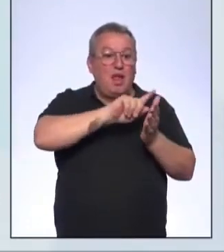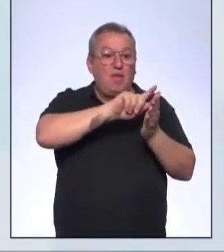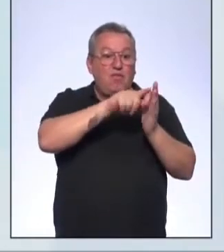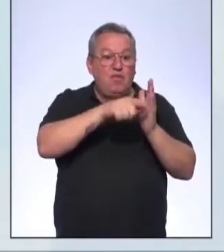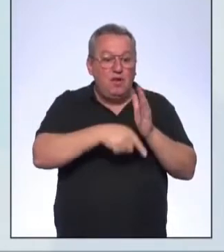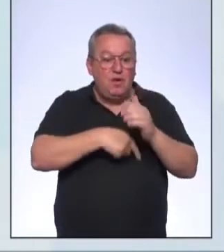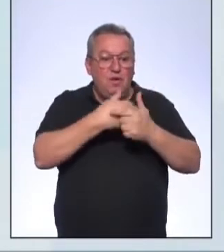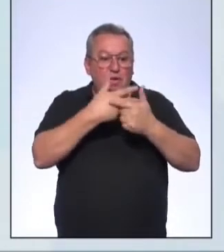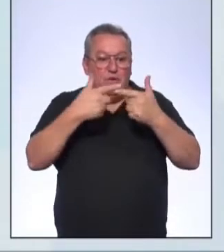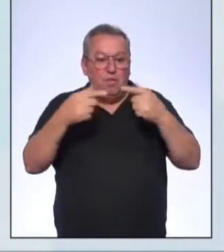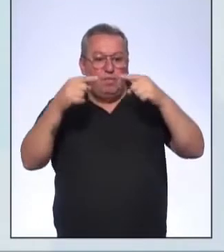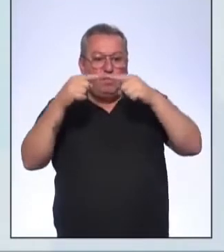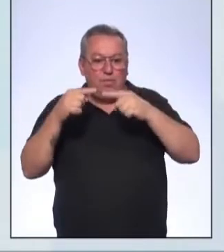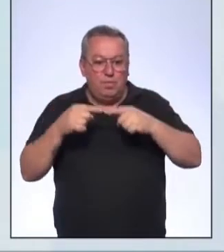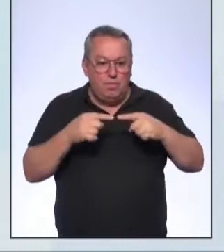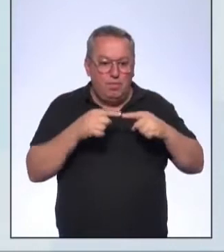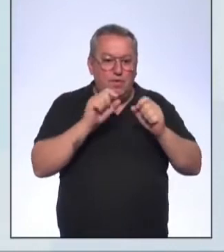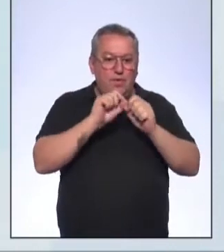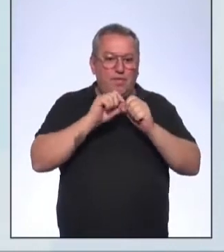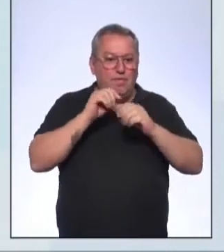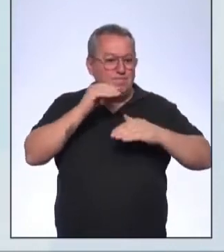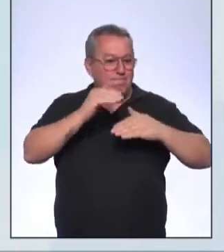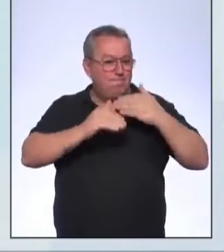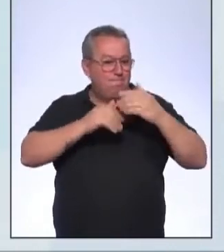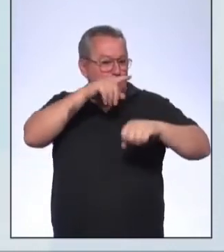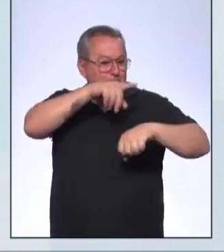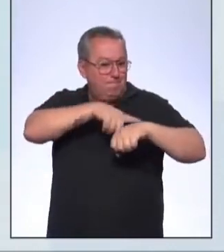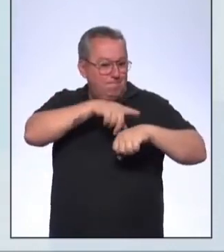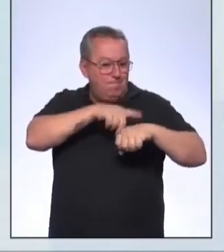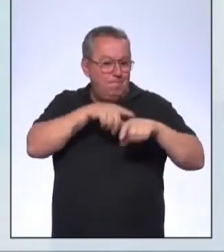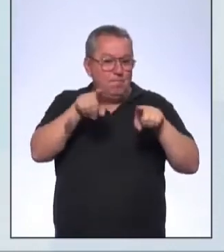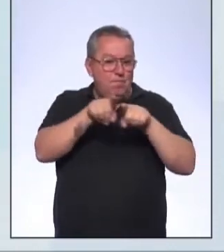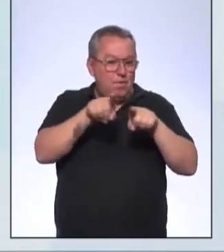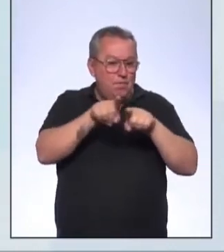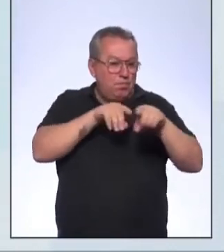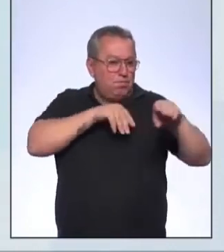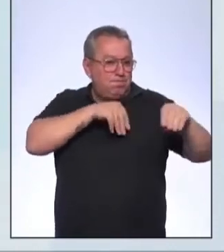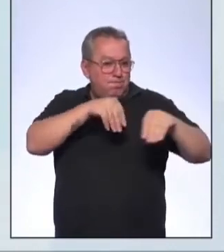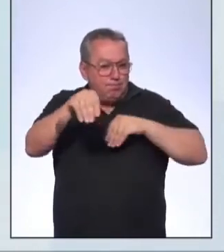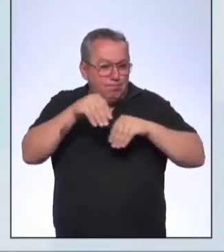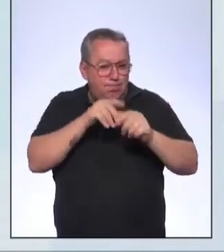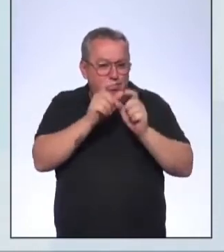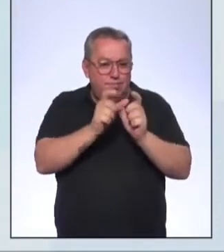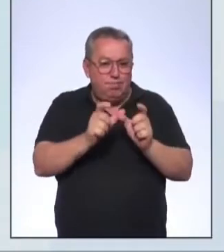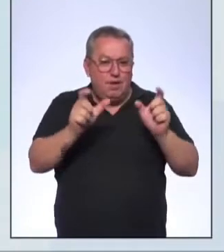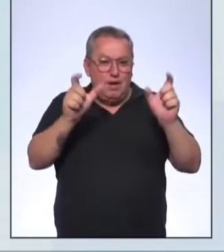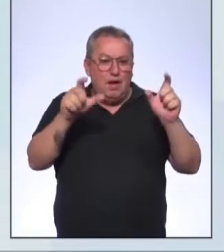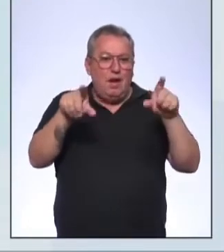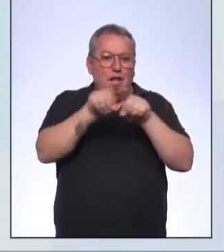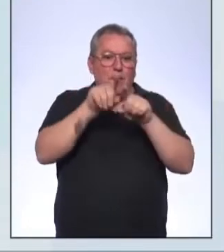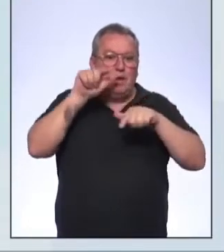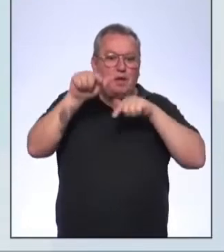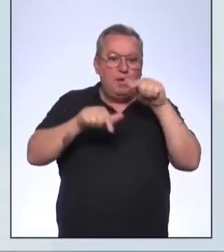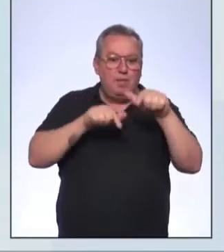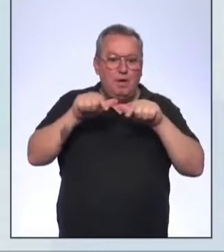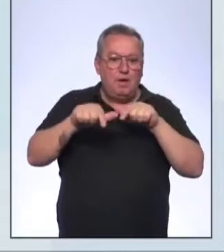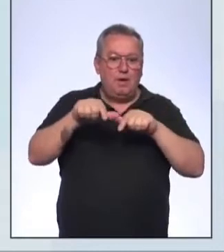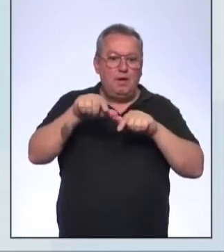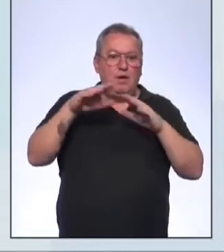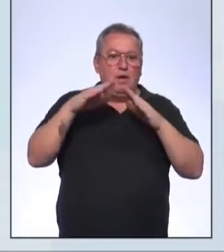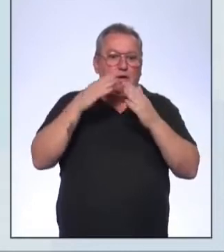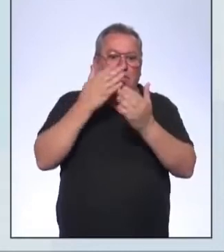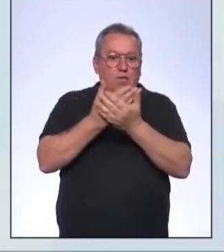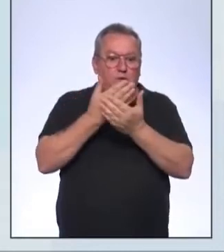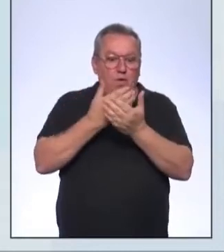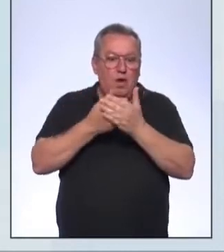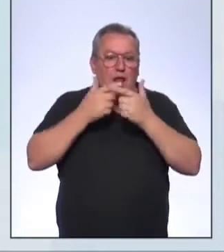os recursos coesivos que constroem a passagem do tempo e articulam suas partes trabalhar também a escolha lexical